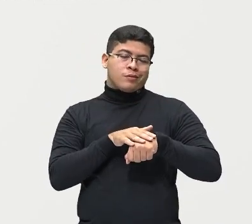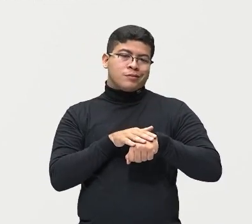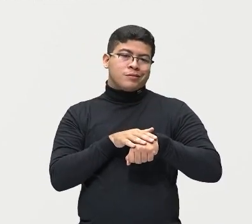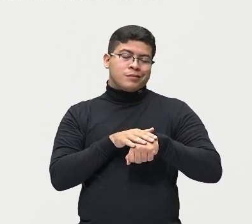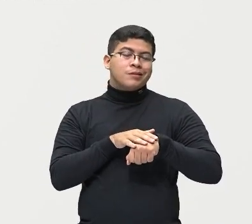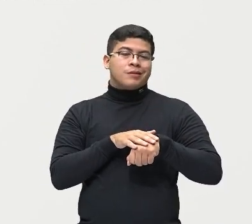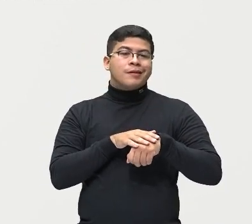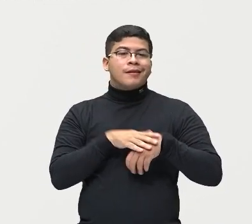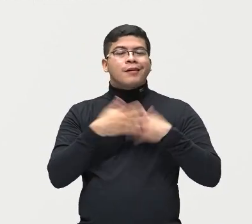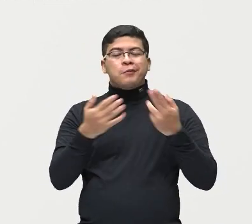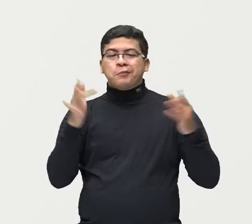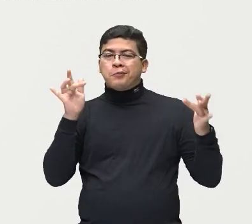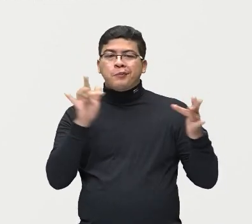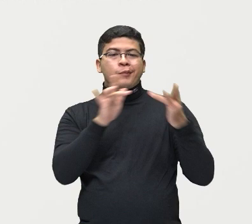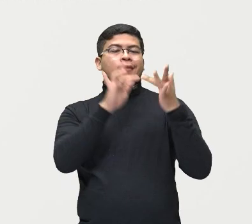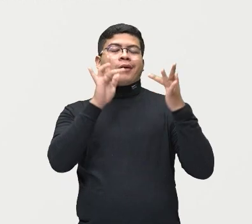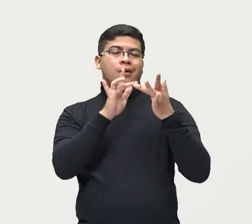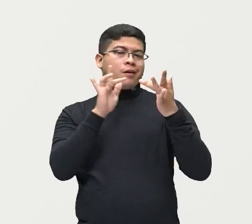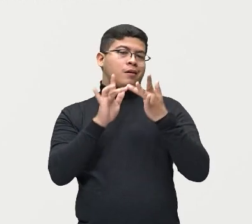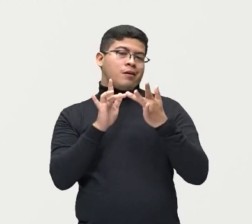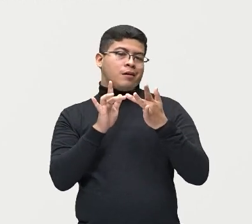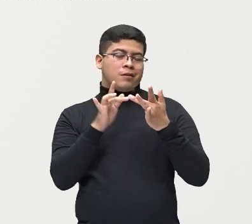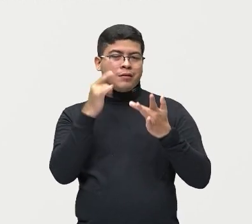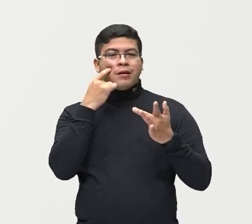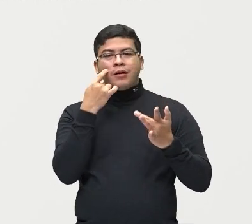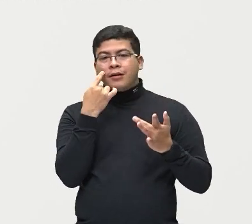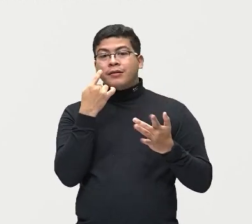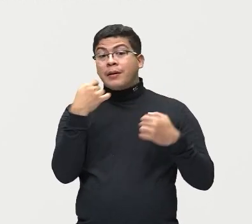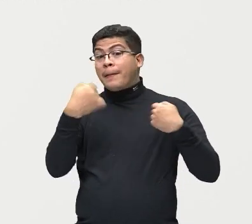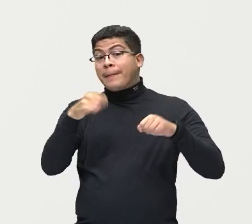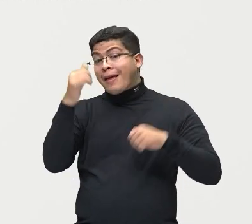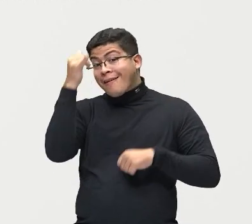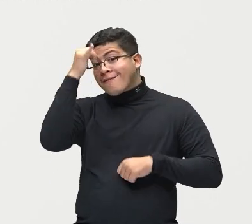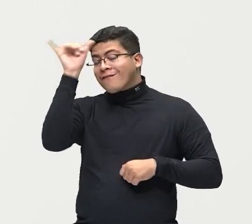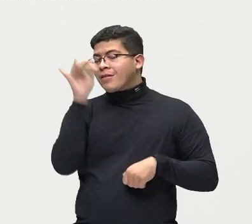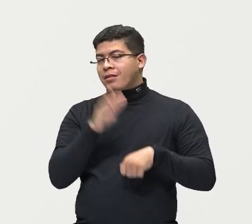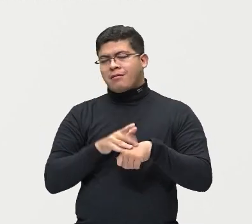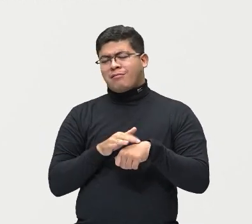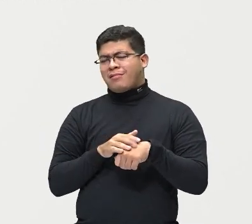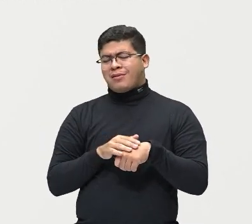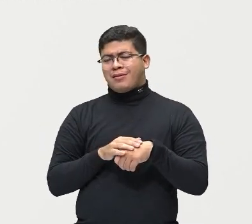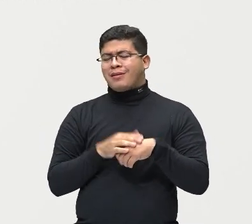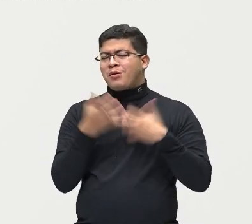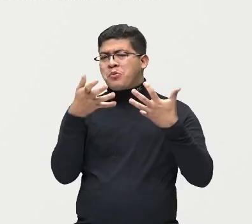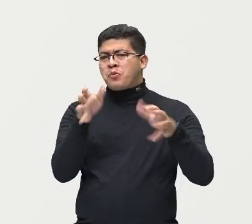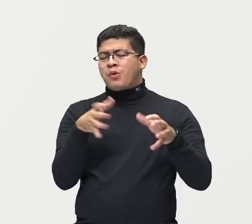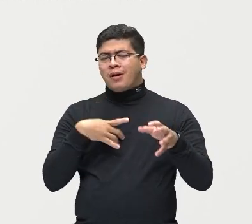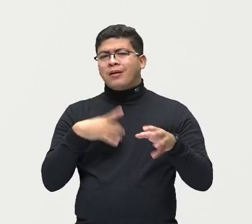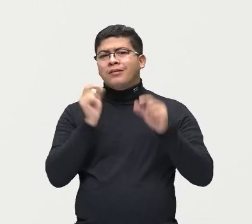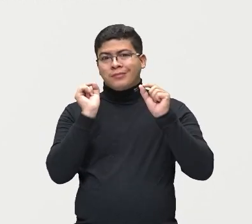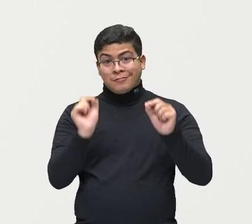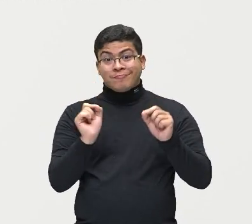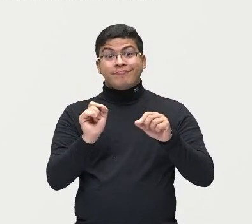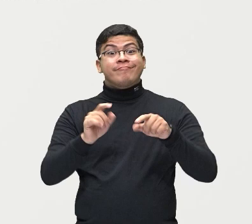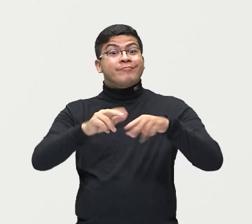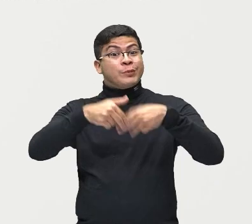processo de imunização para prevenir doenças específicas, tá? E aqui a gente tem a imagem que representa